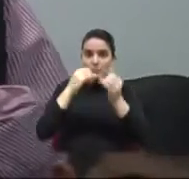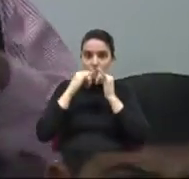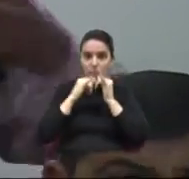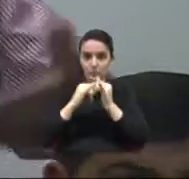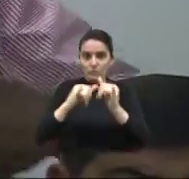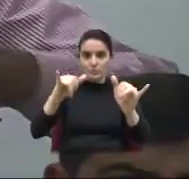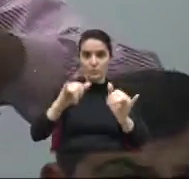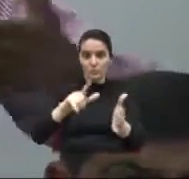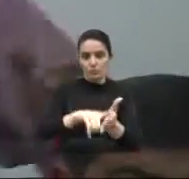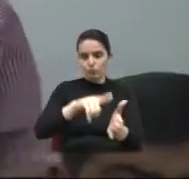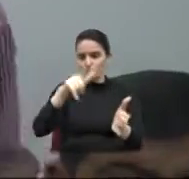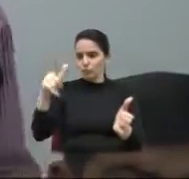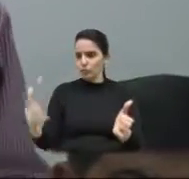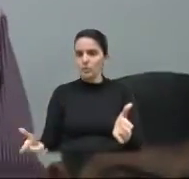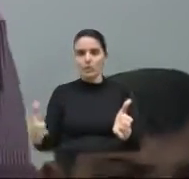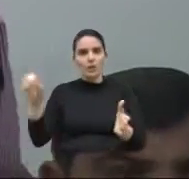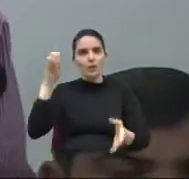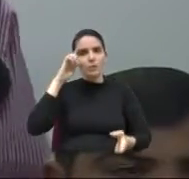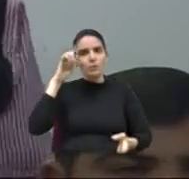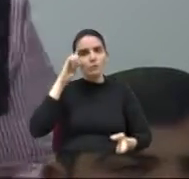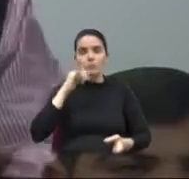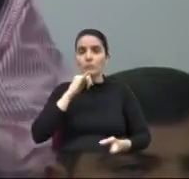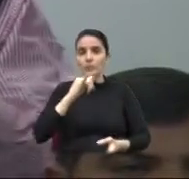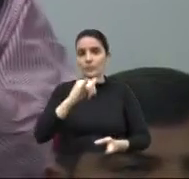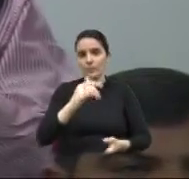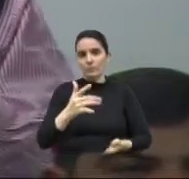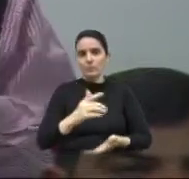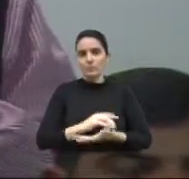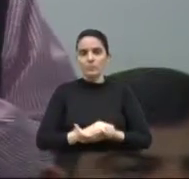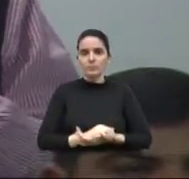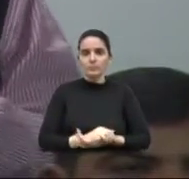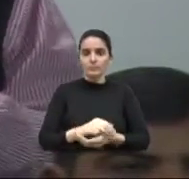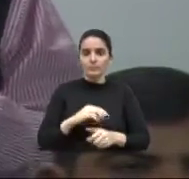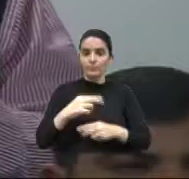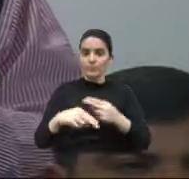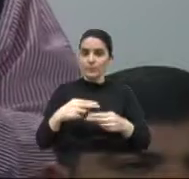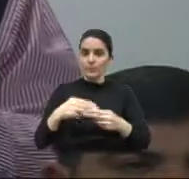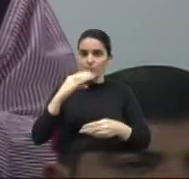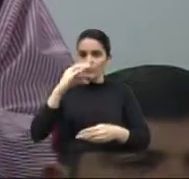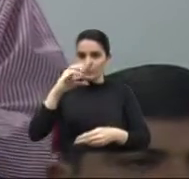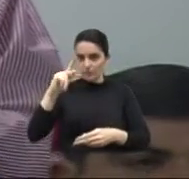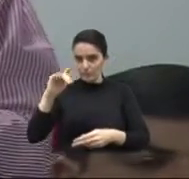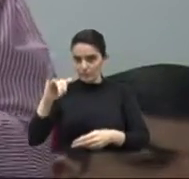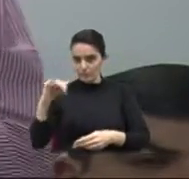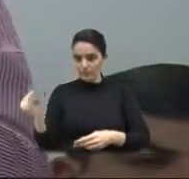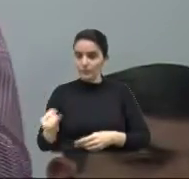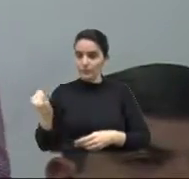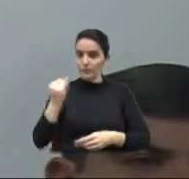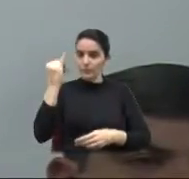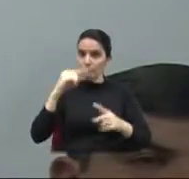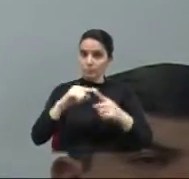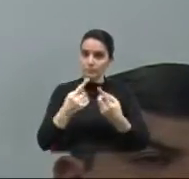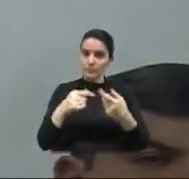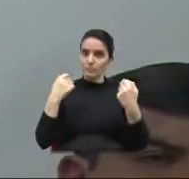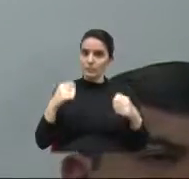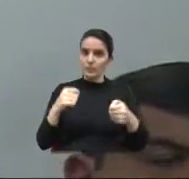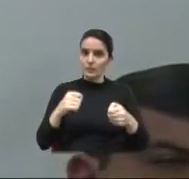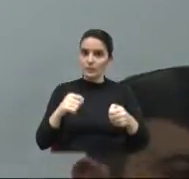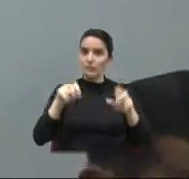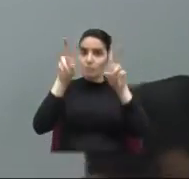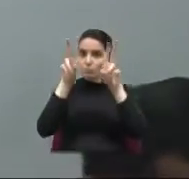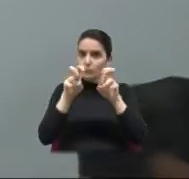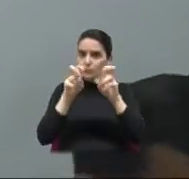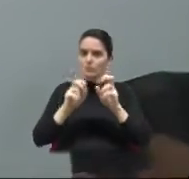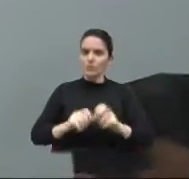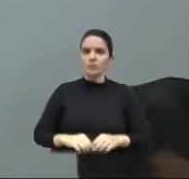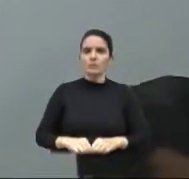uma mensagem diária, as emissoras de rádio também. Então, realmente, a CPI ela é importante, mas tem que ter um motivo delituoso,